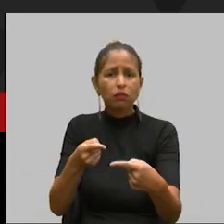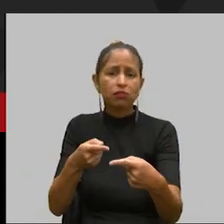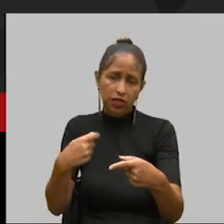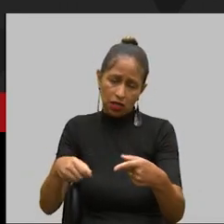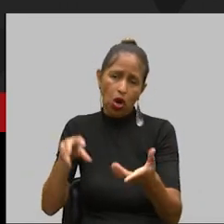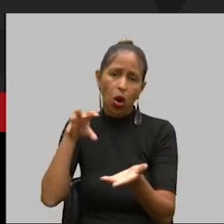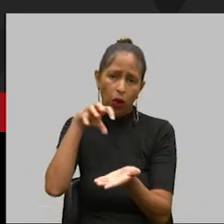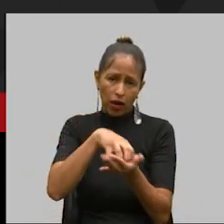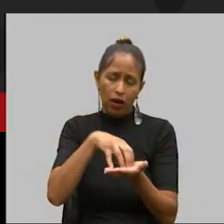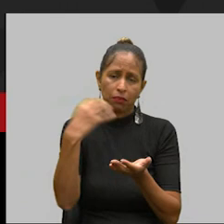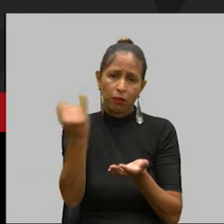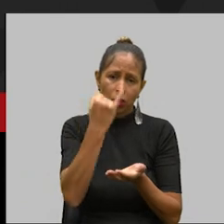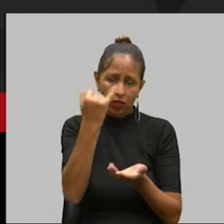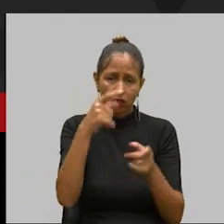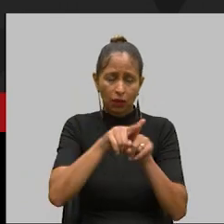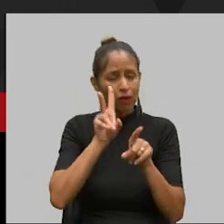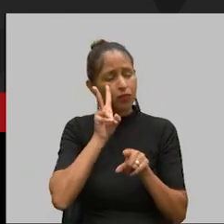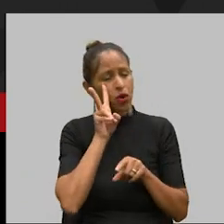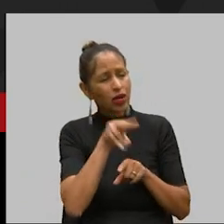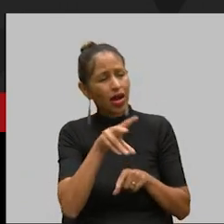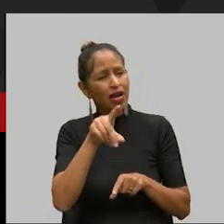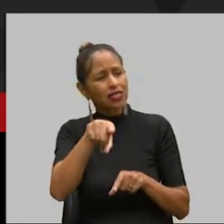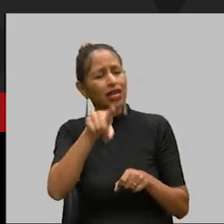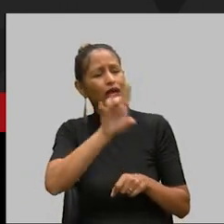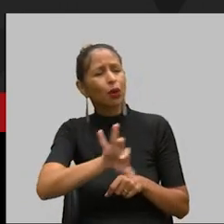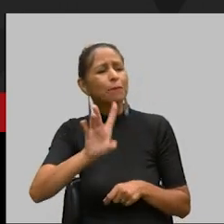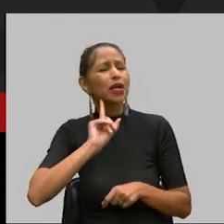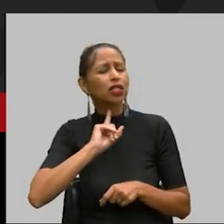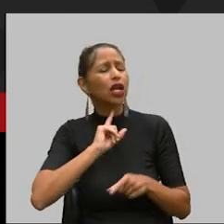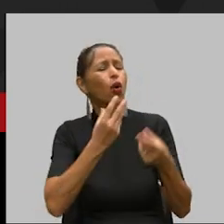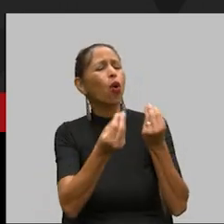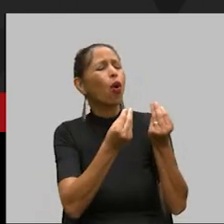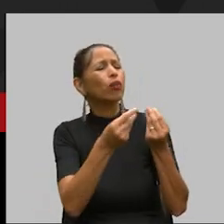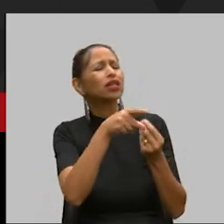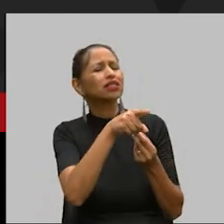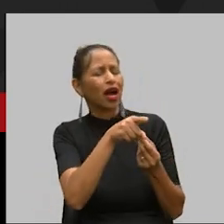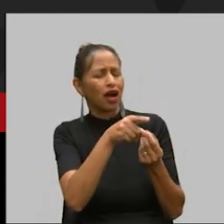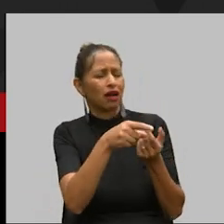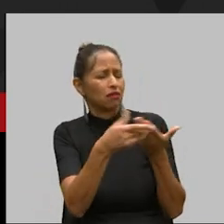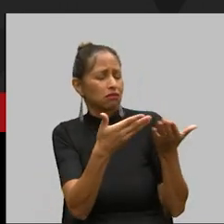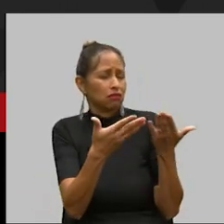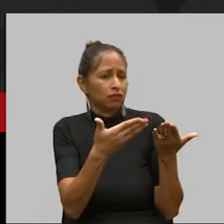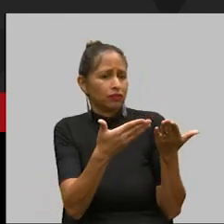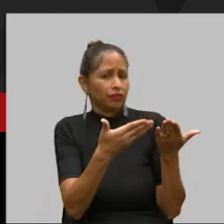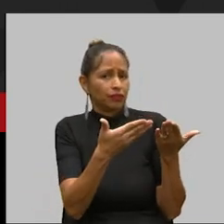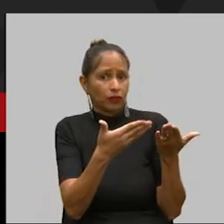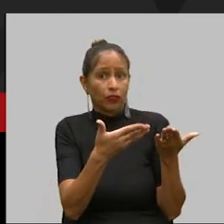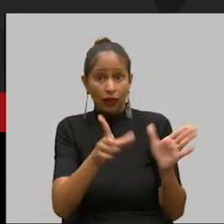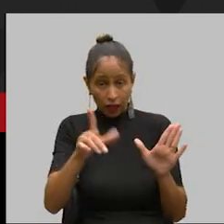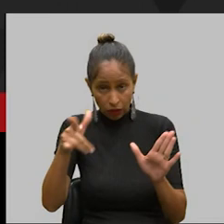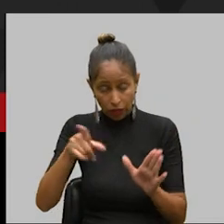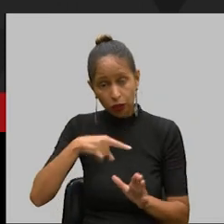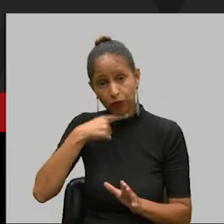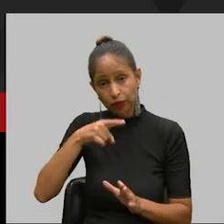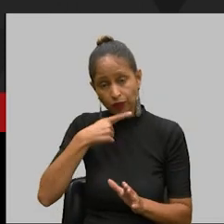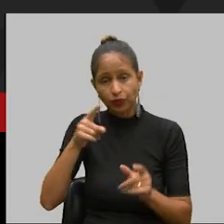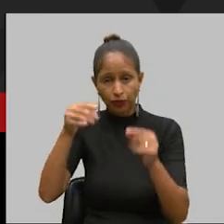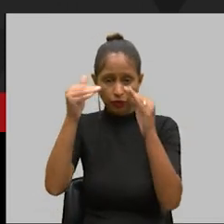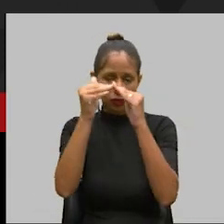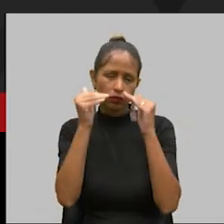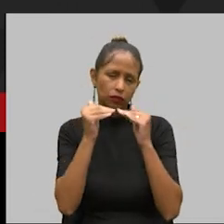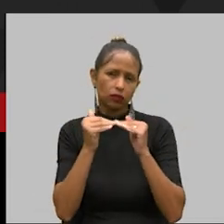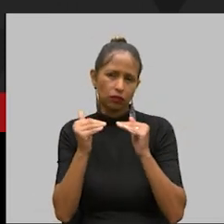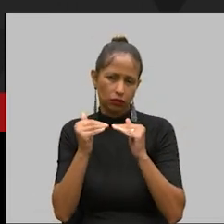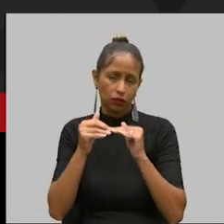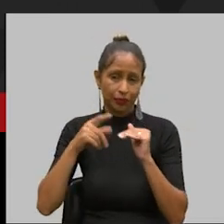e seria importante a gente olhar pro estado de Minas Gerais como que tá Esse aspecto sem dúvida e concordo plenamente